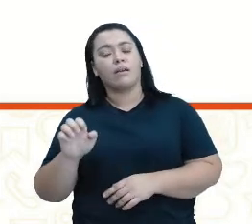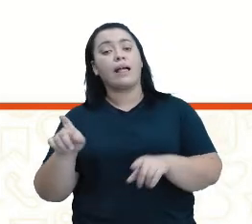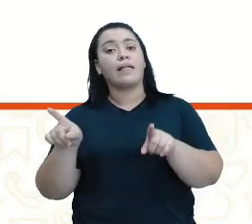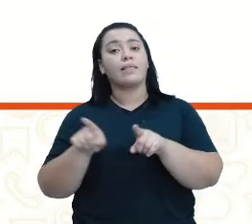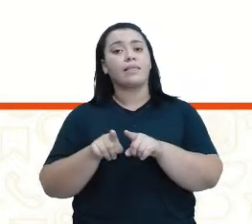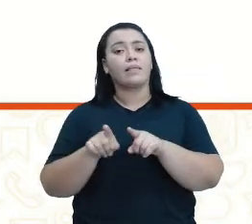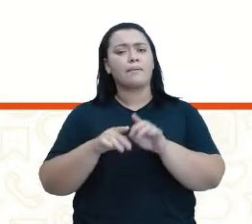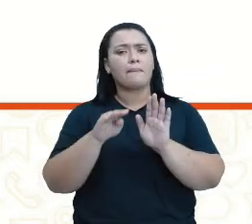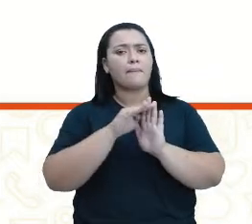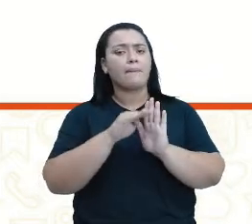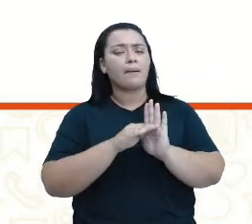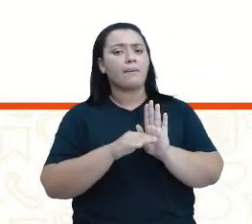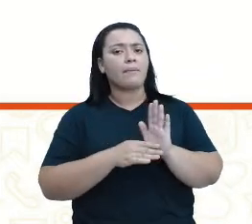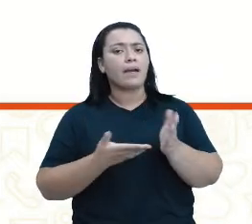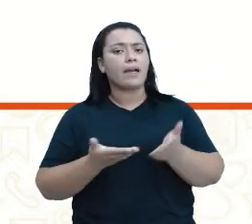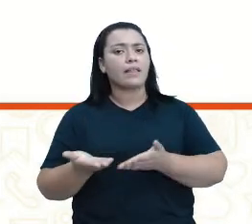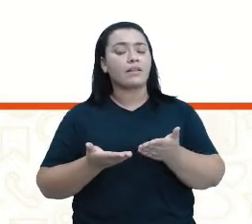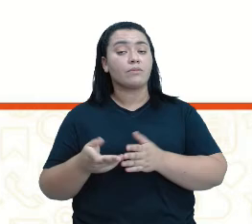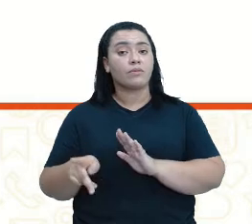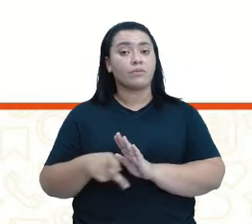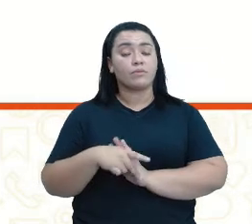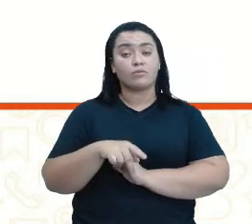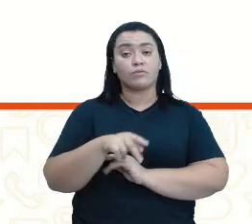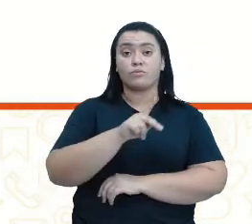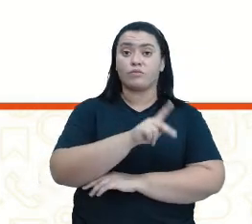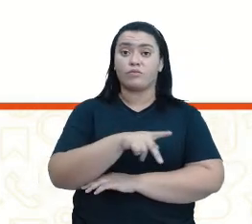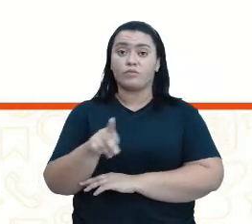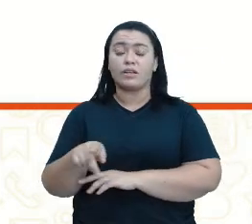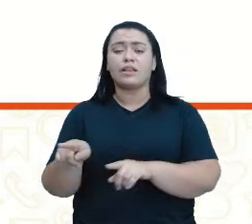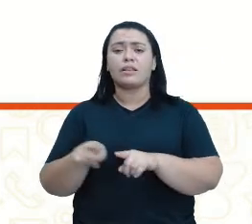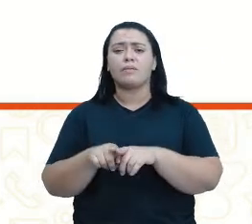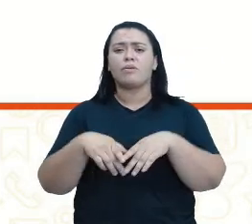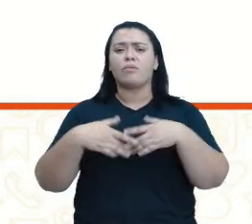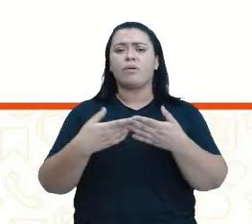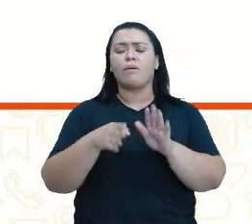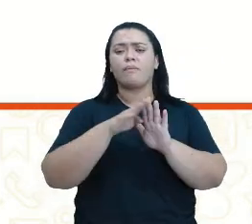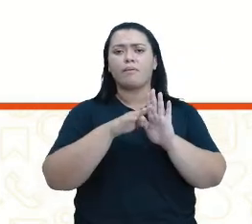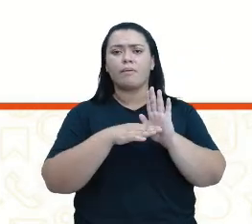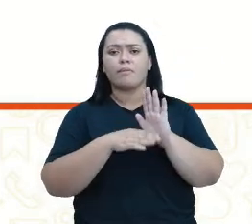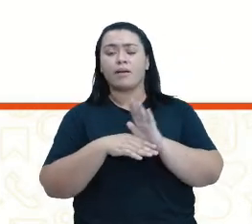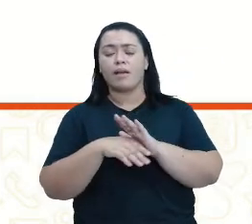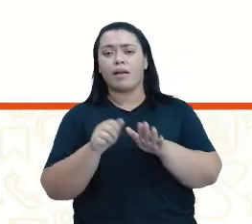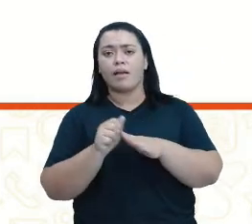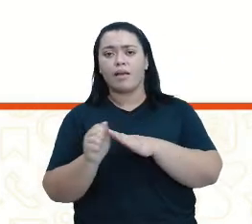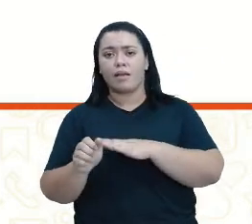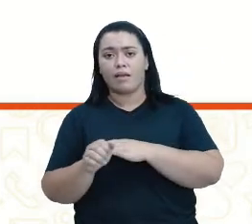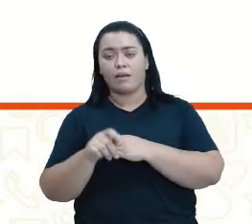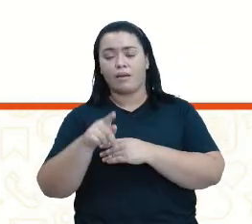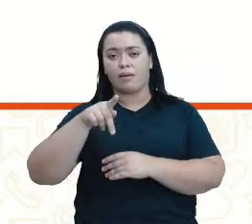cronograma de atendimento do professor e sobre o plano do AEE, o PEI.